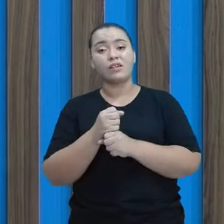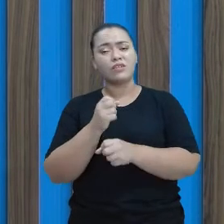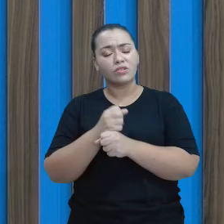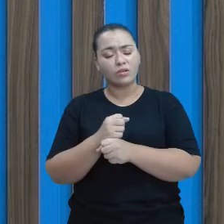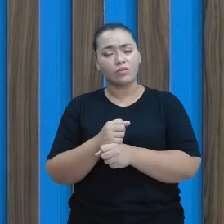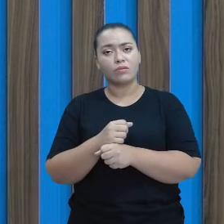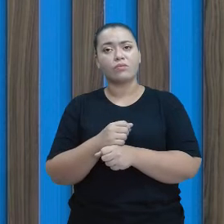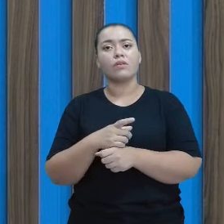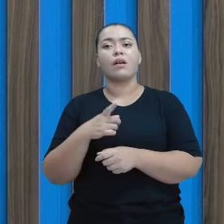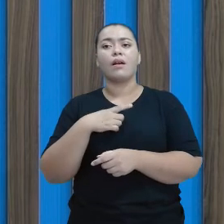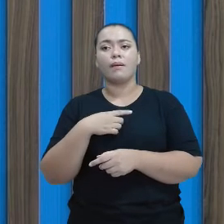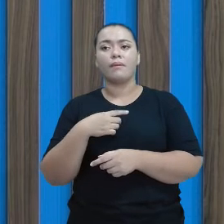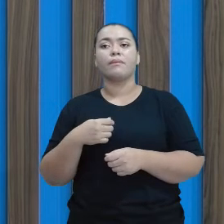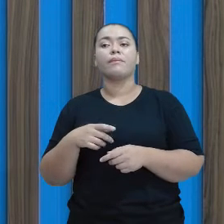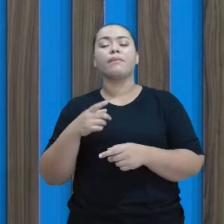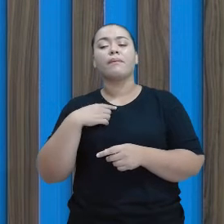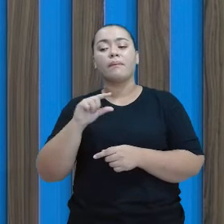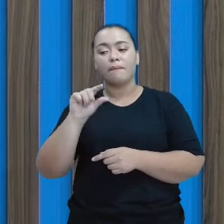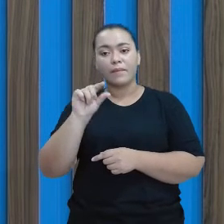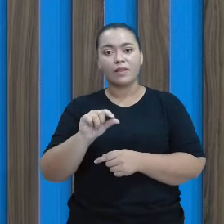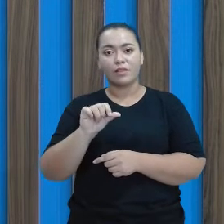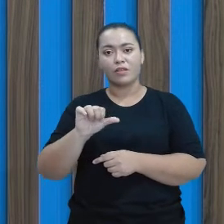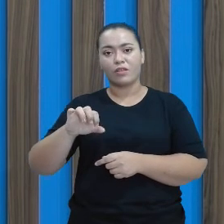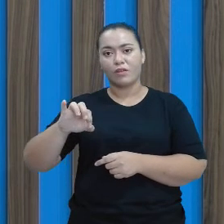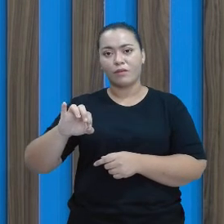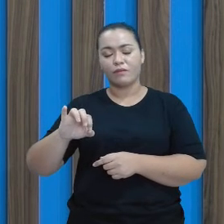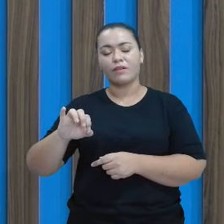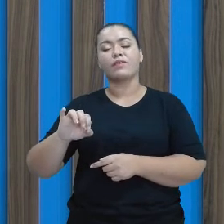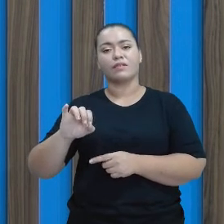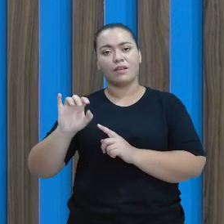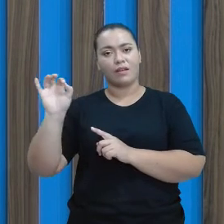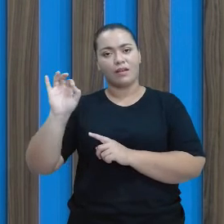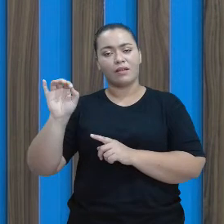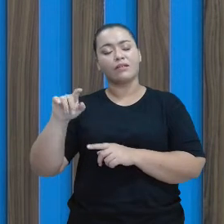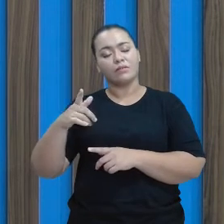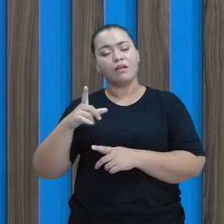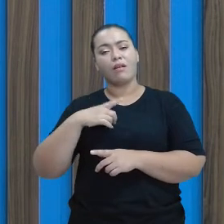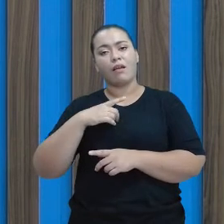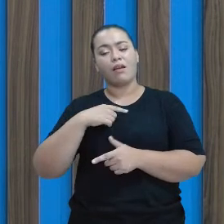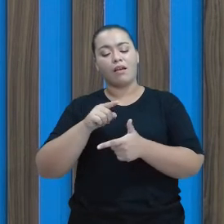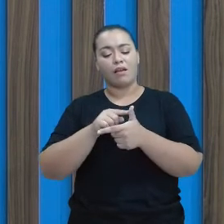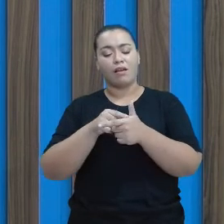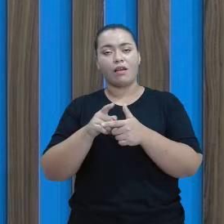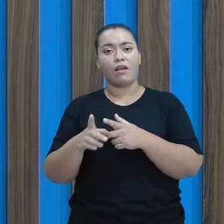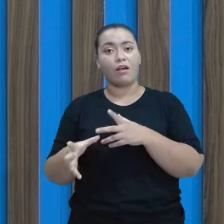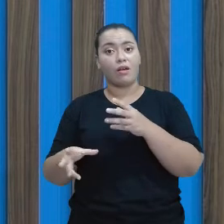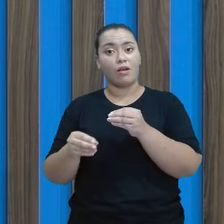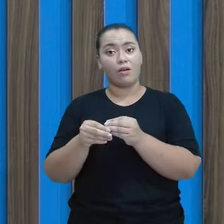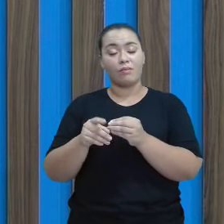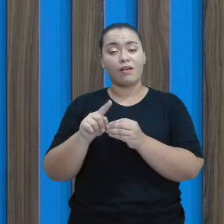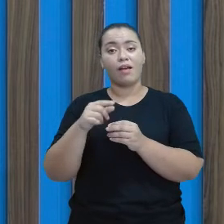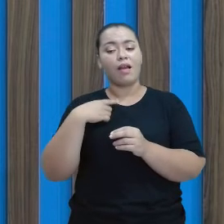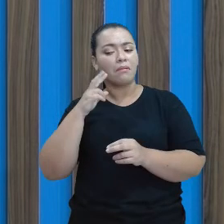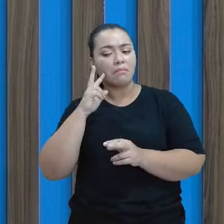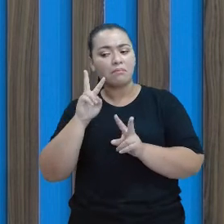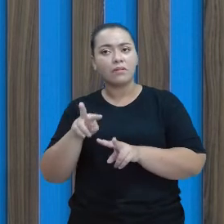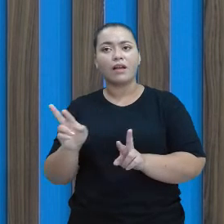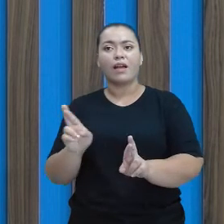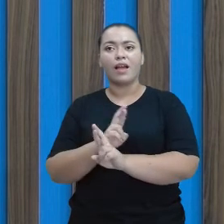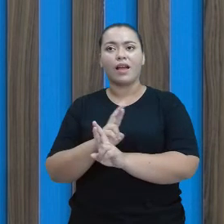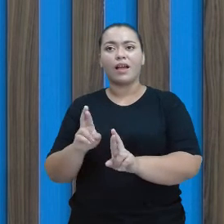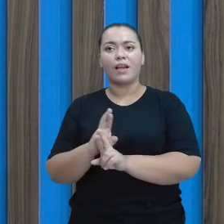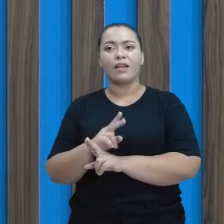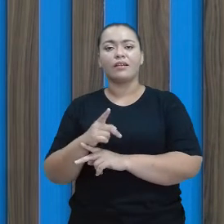tem que ser ângulos aí menores que 90, são ângulos complementares. E aí a gente viu a relação e escrevemos aí